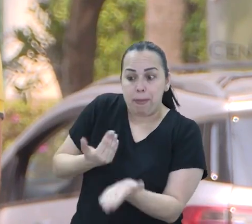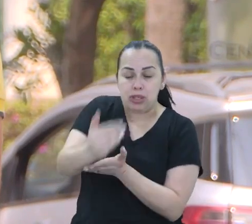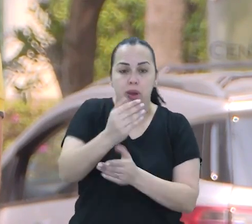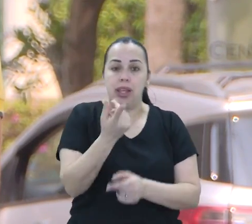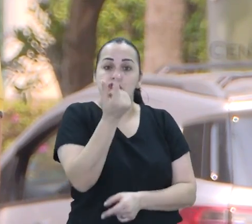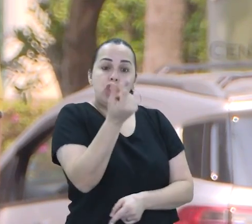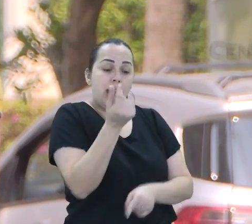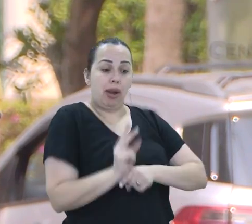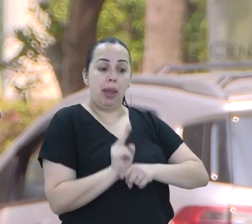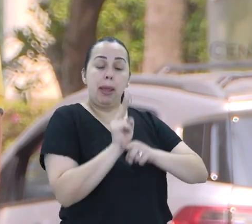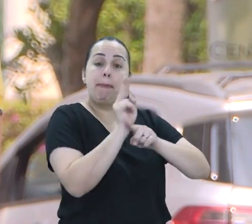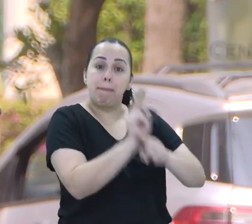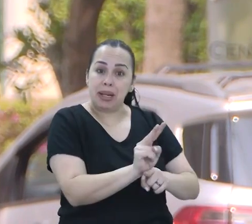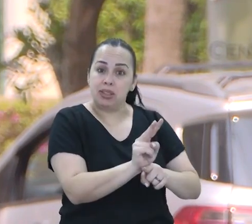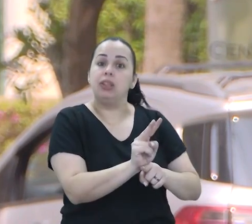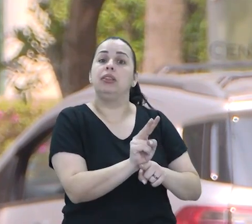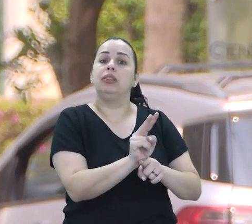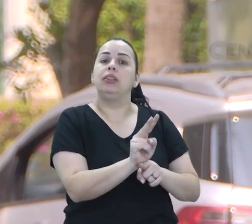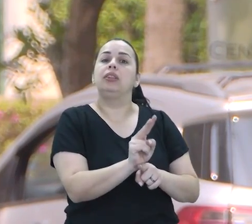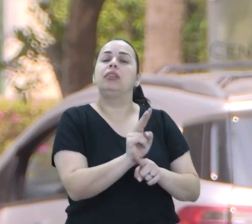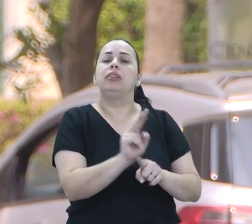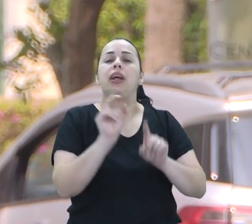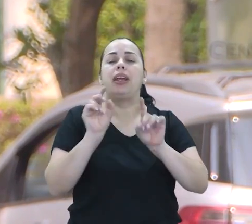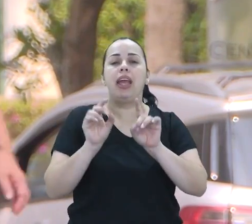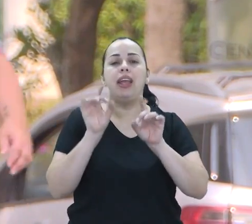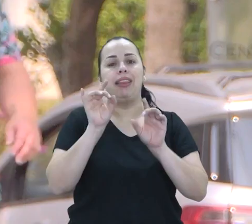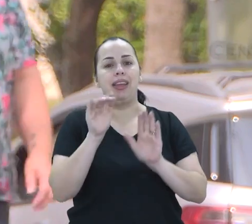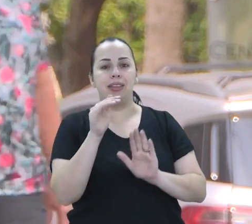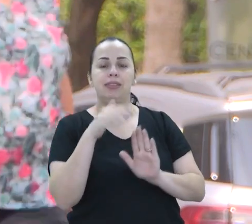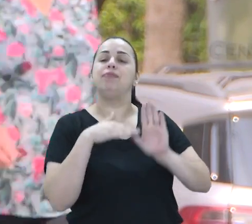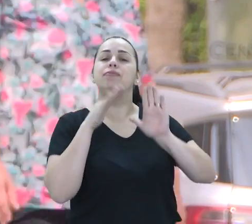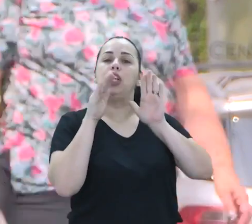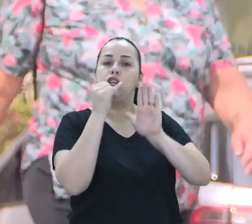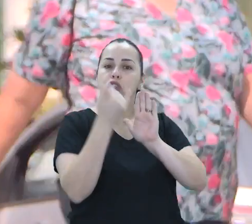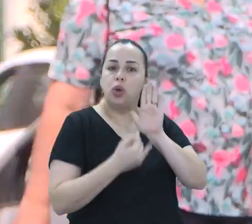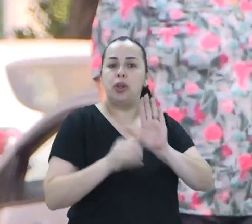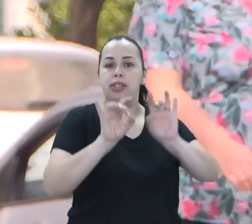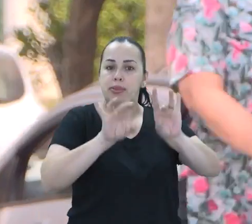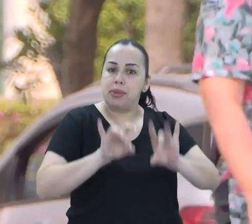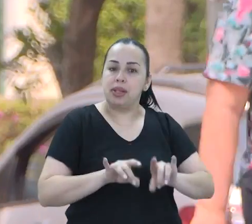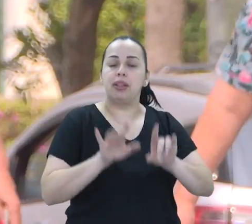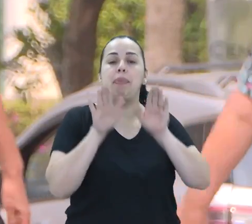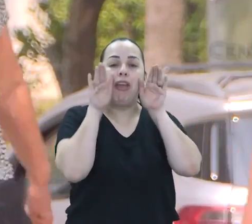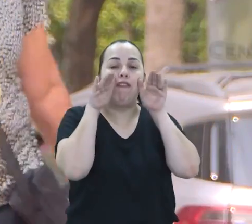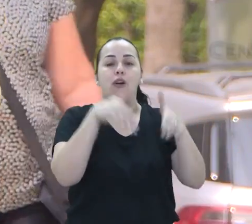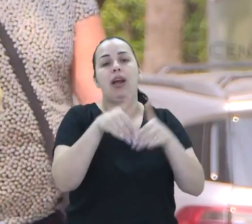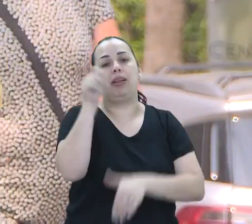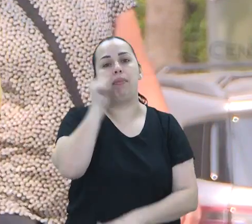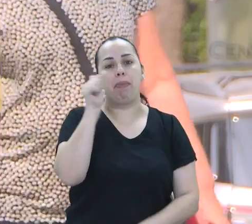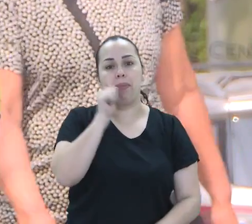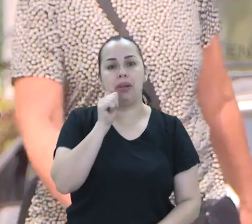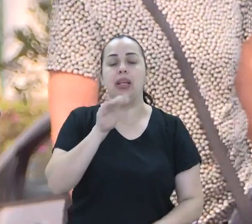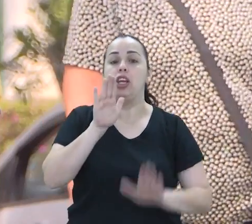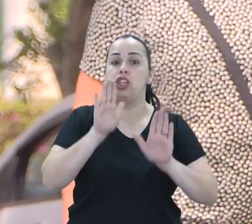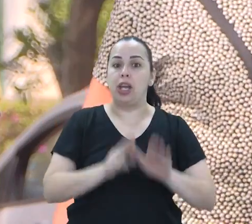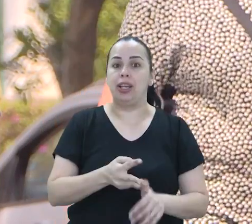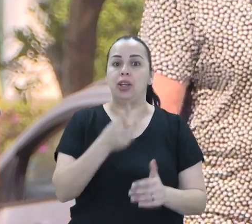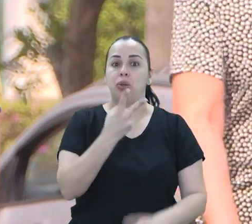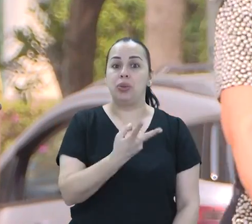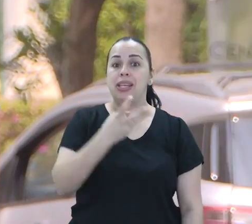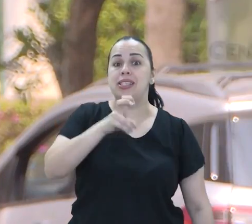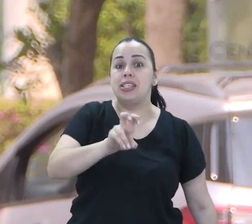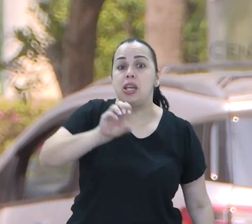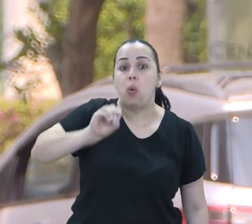oferecer, desde o ano passado, linhas de crédito, que têm condições especiais e são voltadas exclusivamente às